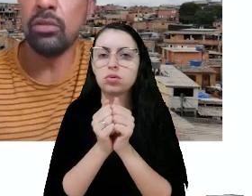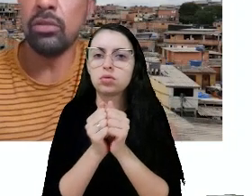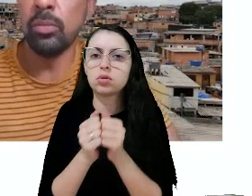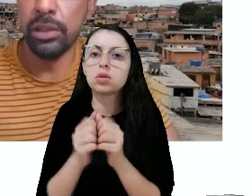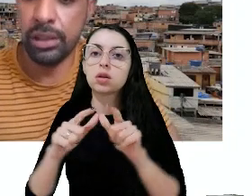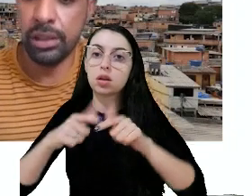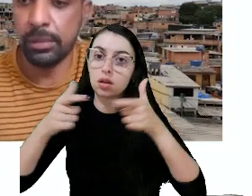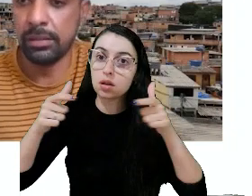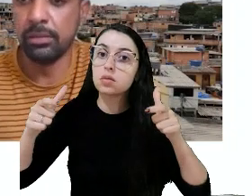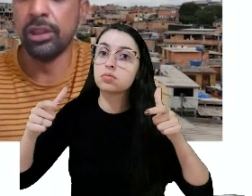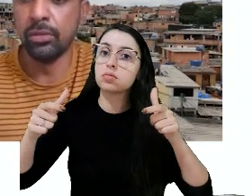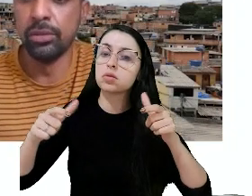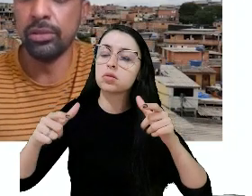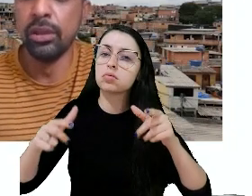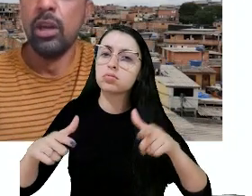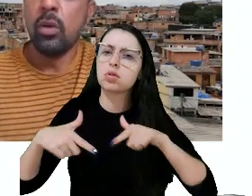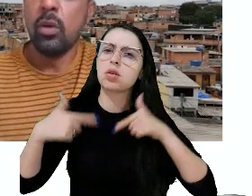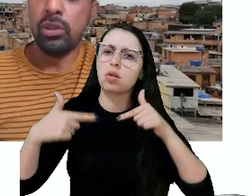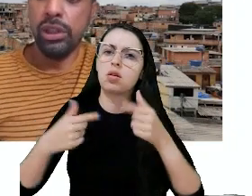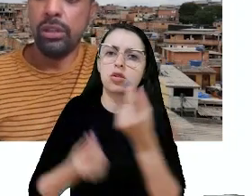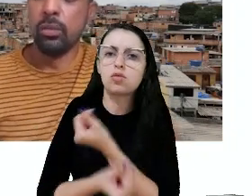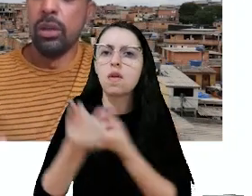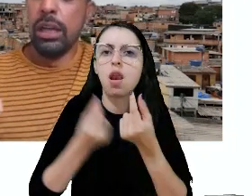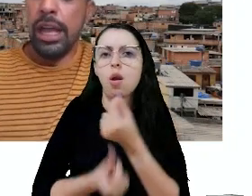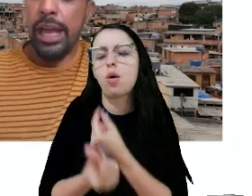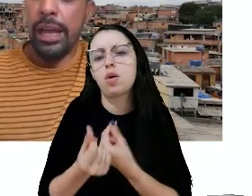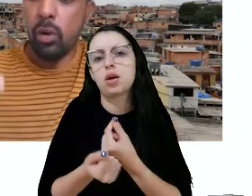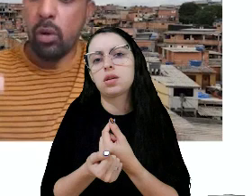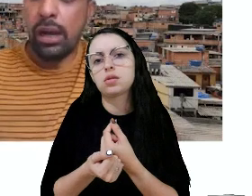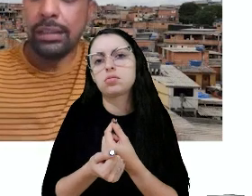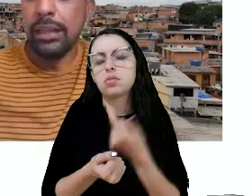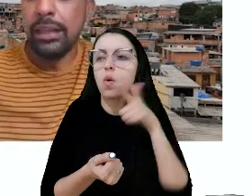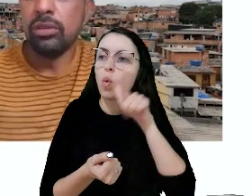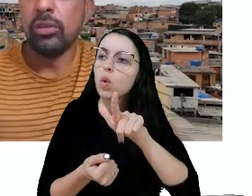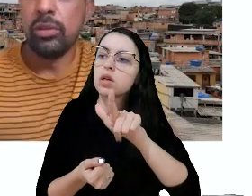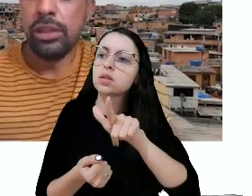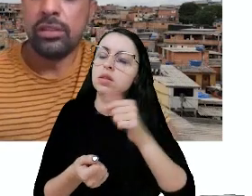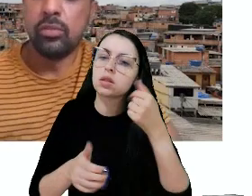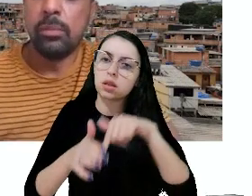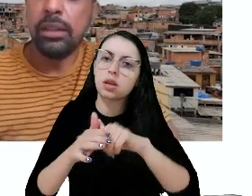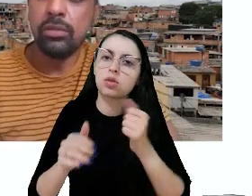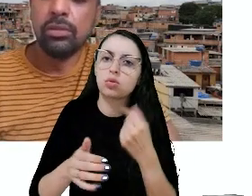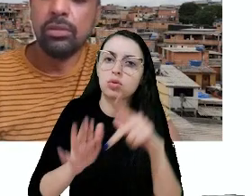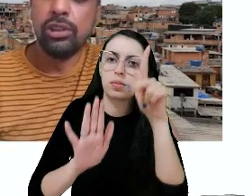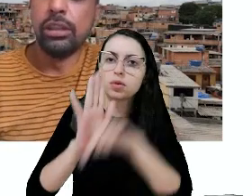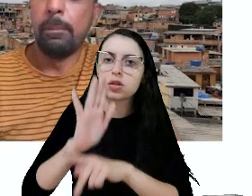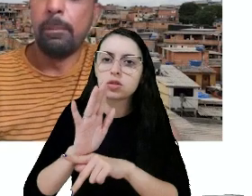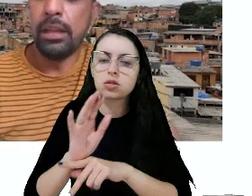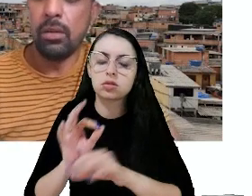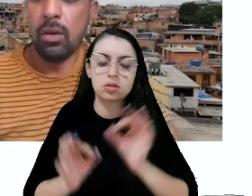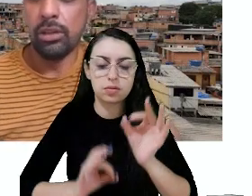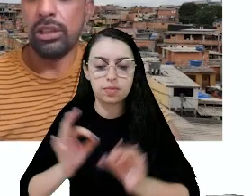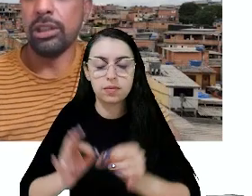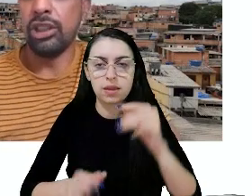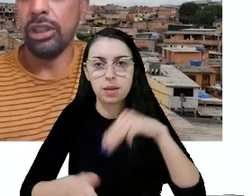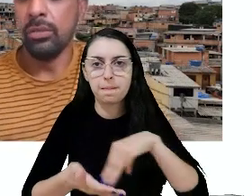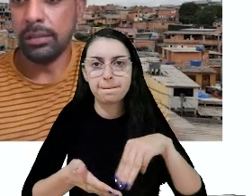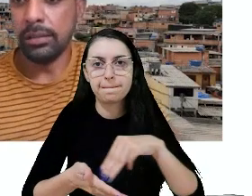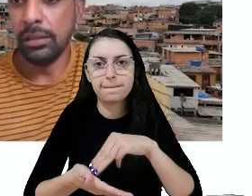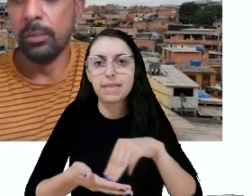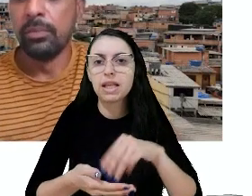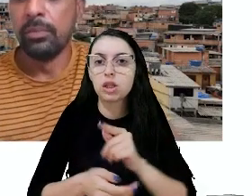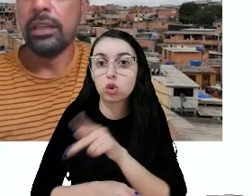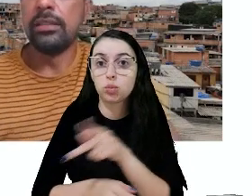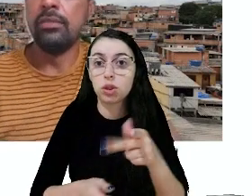consigam aumentar o seu poder de captação de recursos, consigam colocar dentro dos seus projetos uma metodologia pedagógica